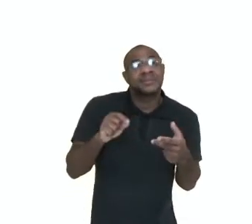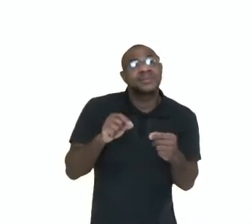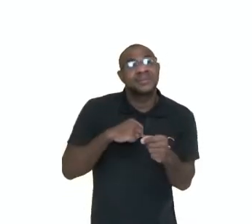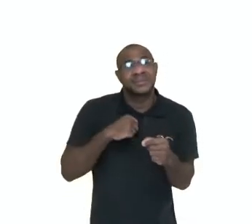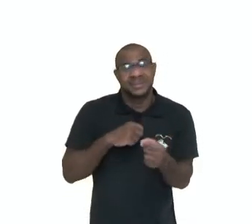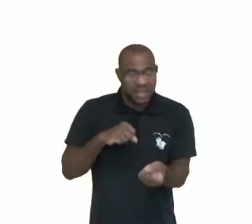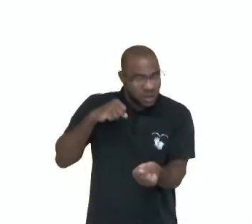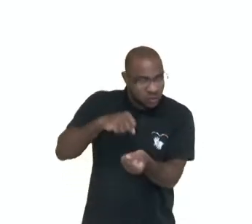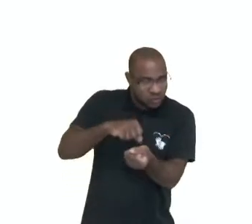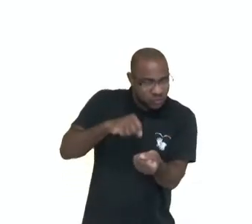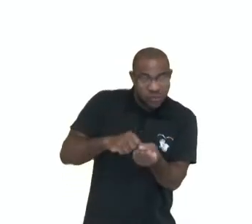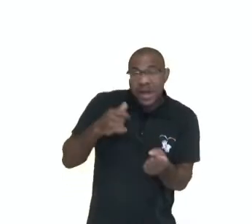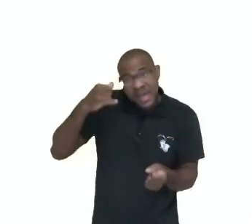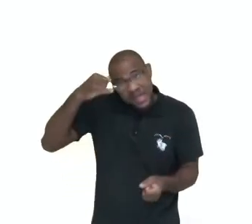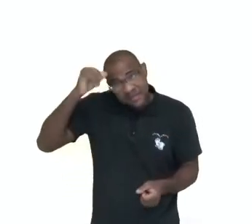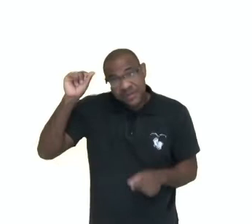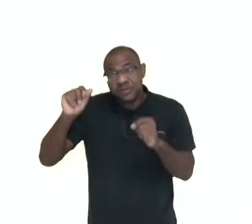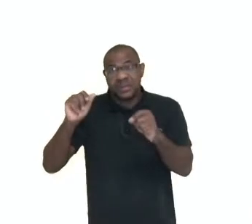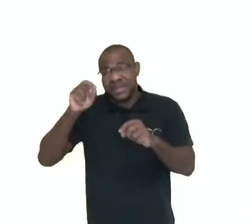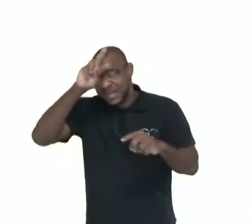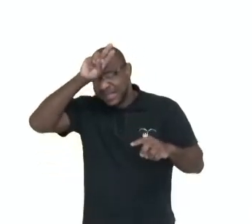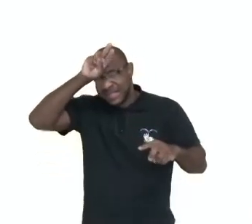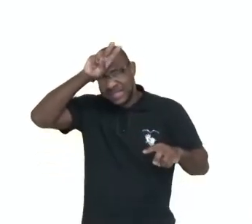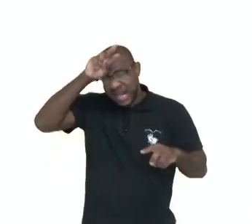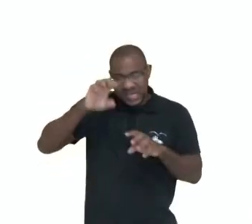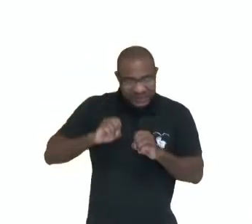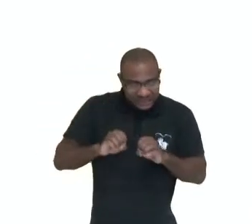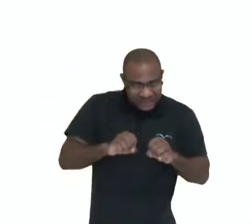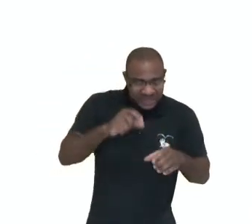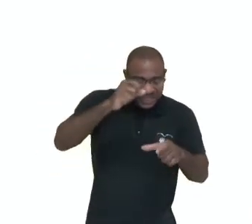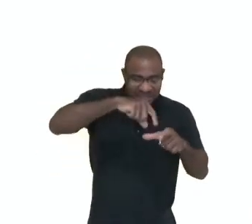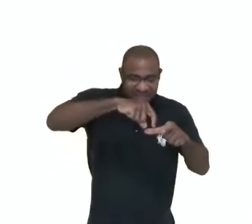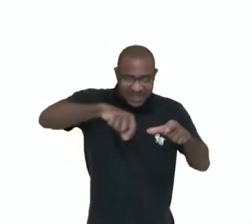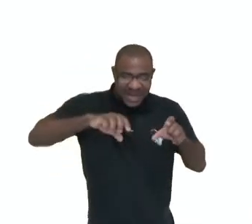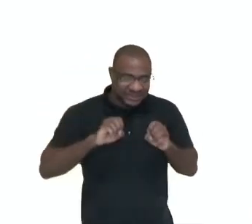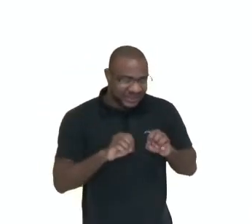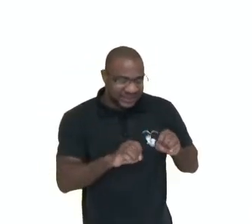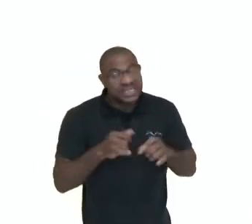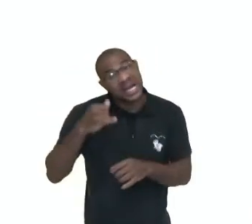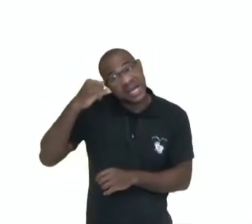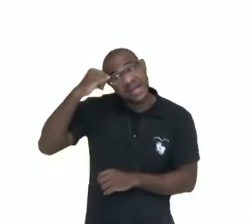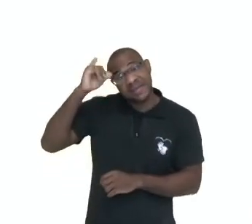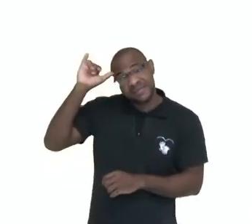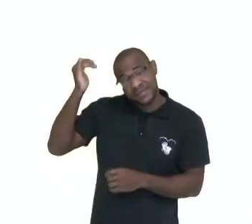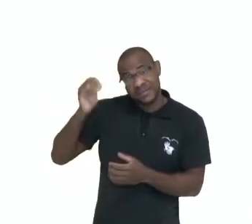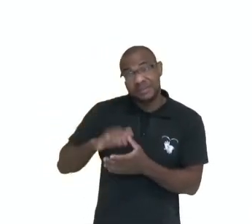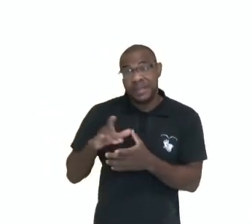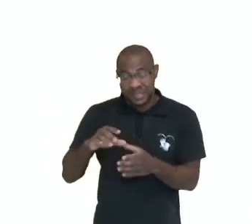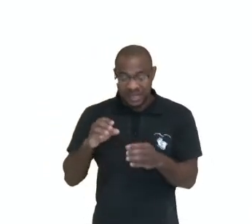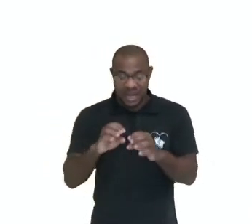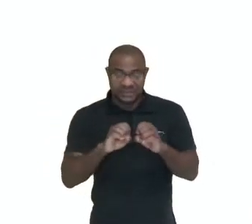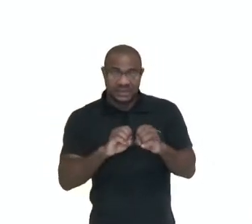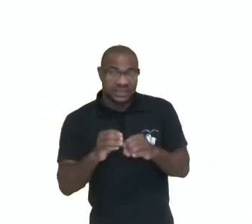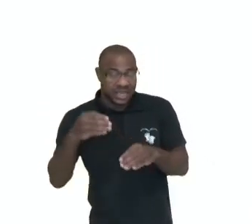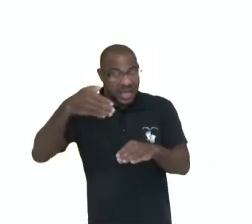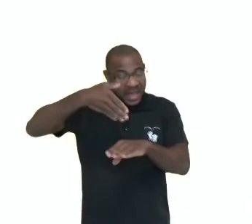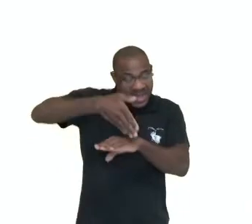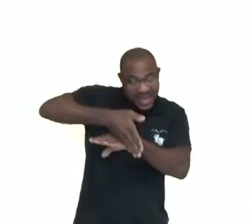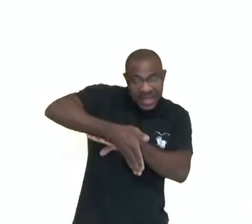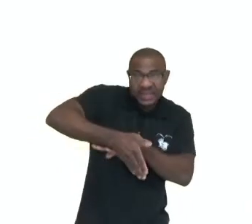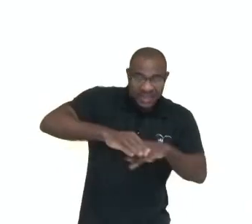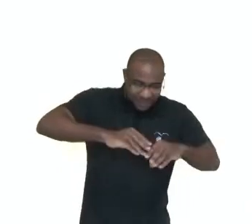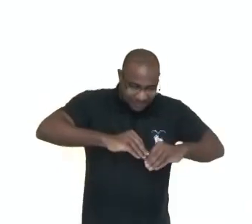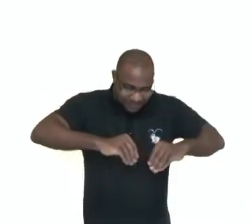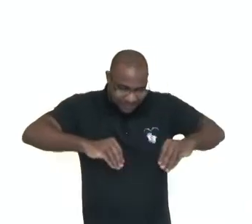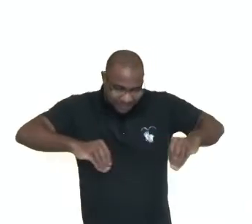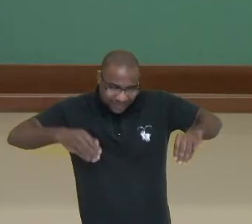de insetos, de plantações, mas eles acabam infiltrando nos solos, os